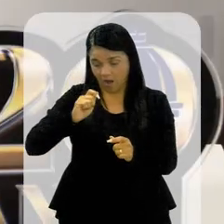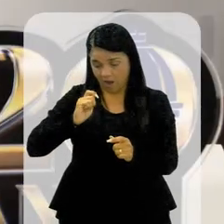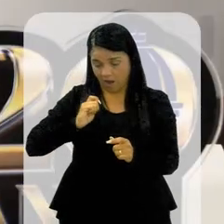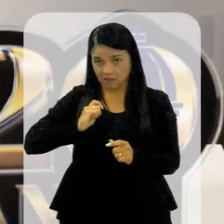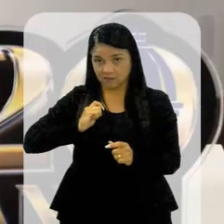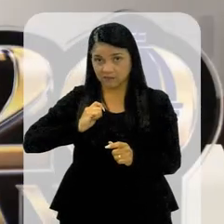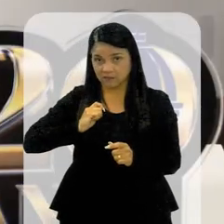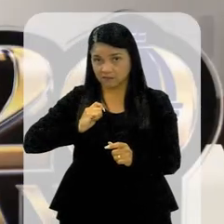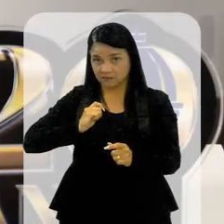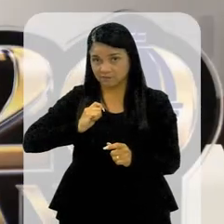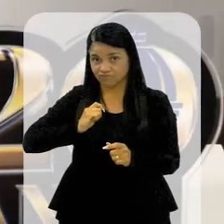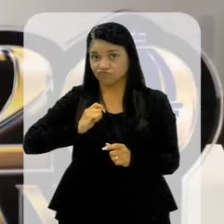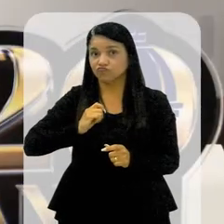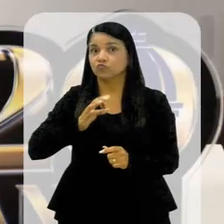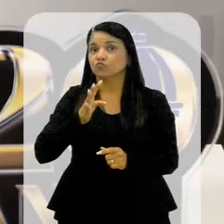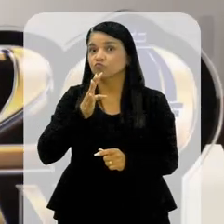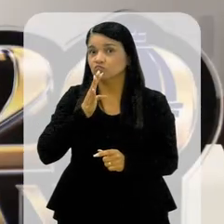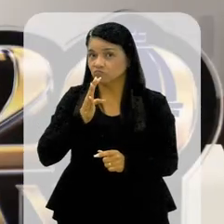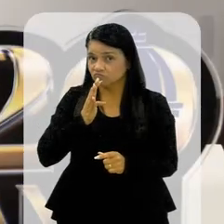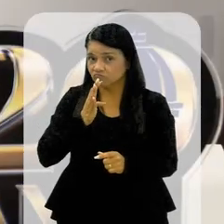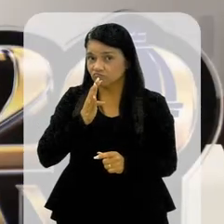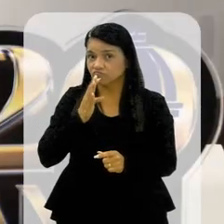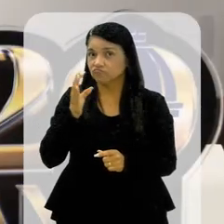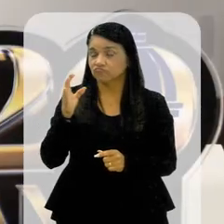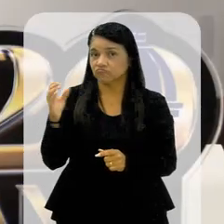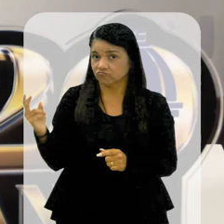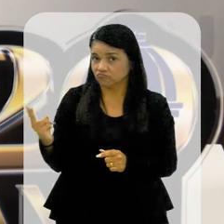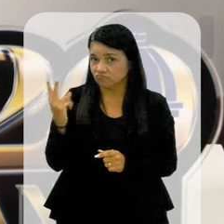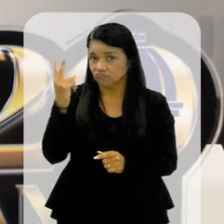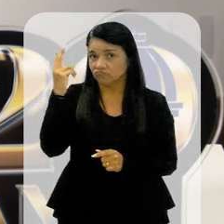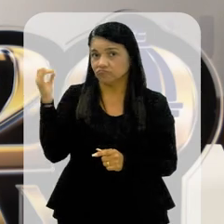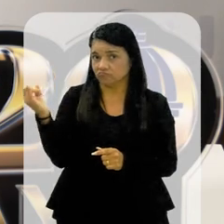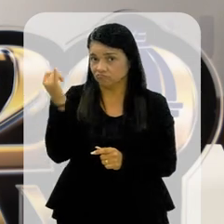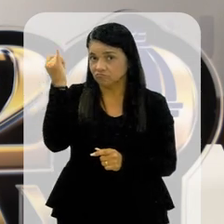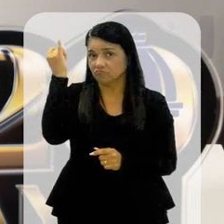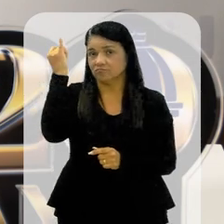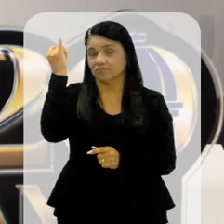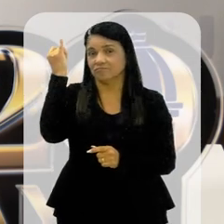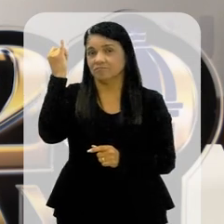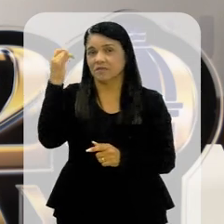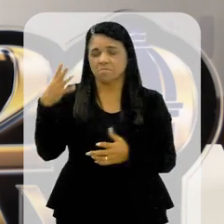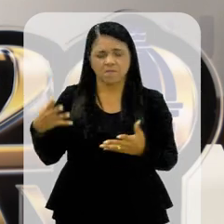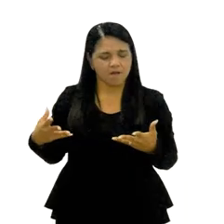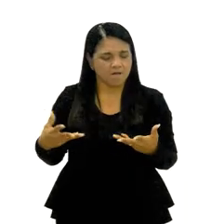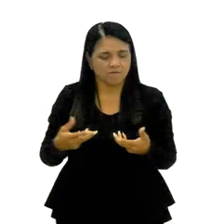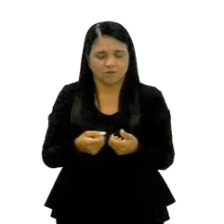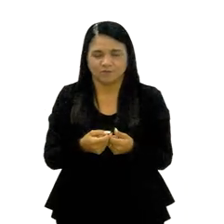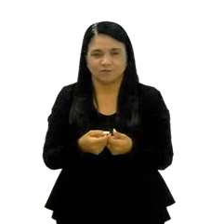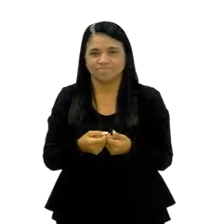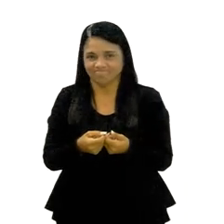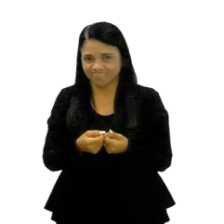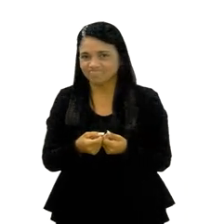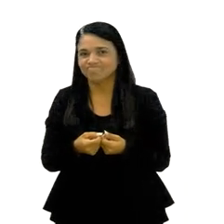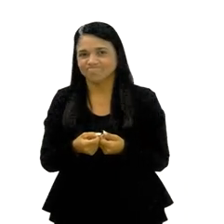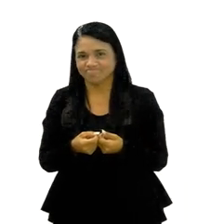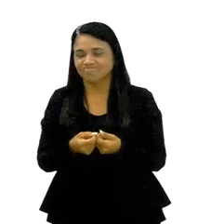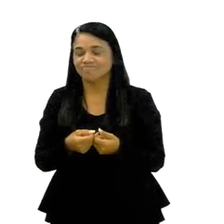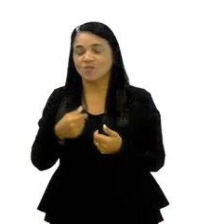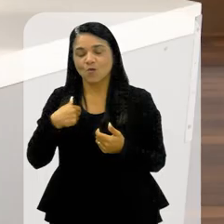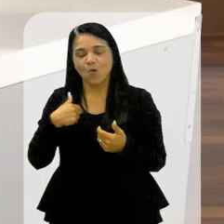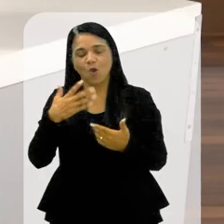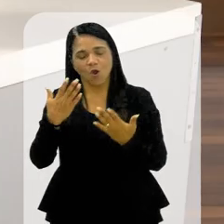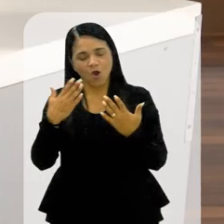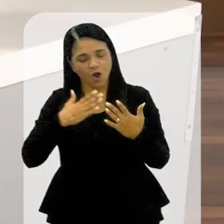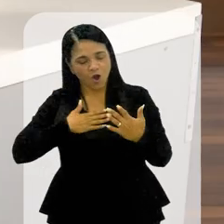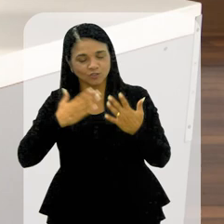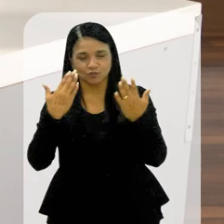são artistas que são conhecidos, sim, que são renomados, sim, né? é algo assim maravilhoso, eu sou apaixonado por ele. Aí eu gosto sempre de